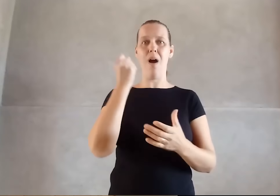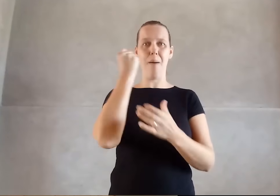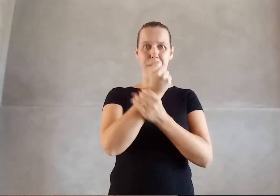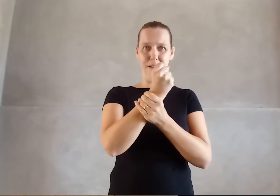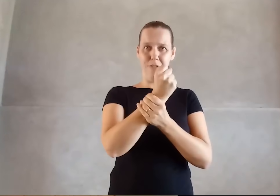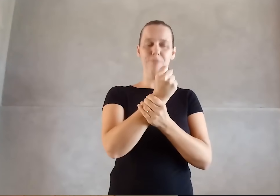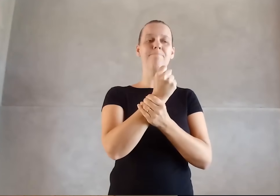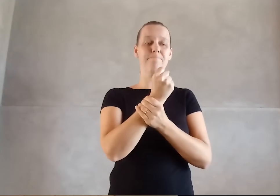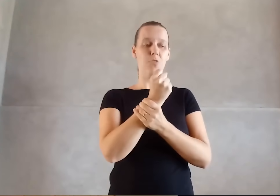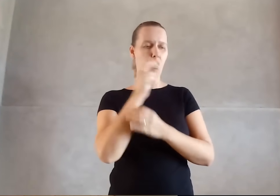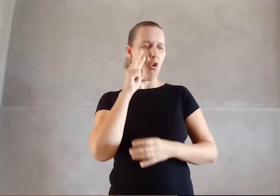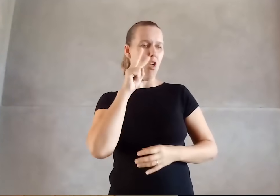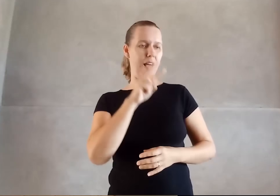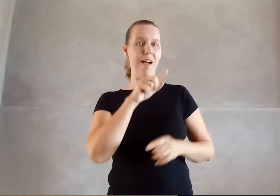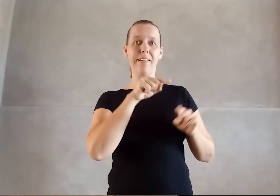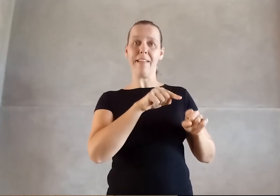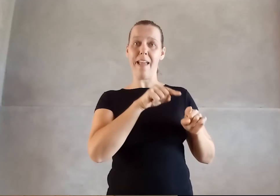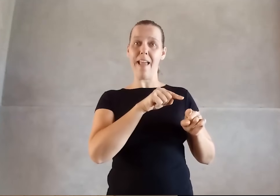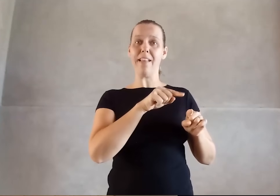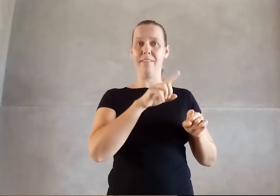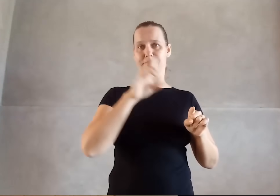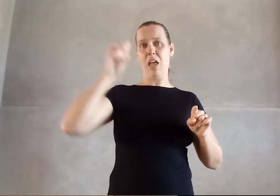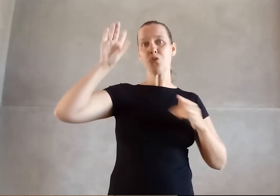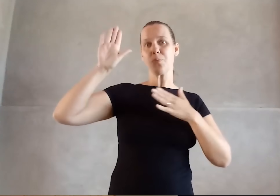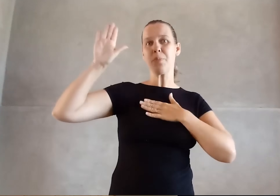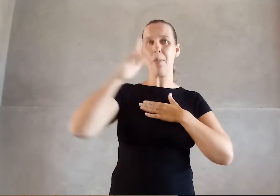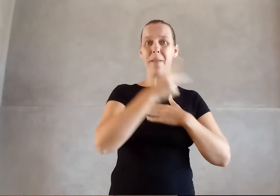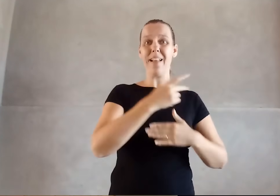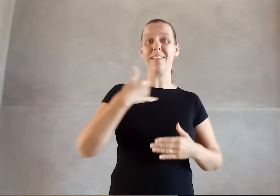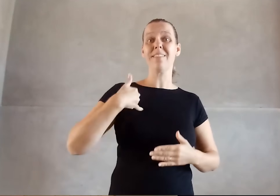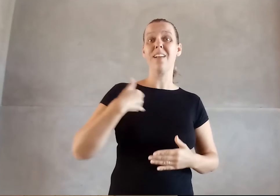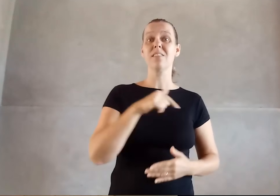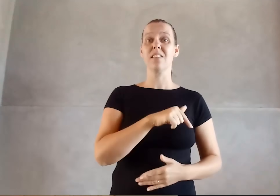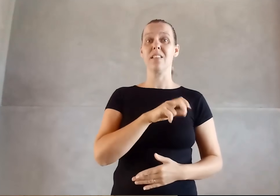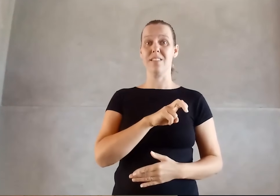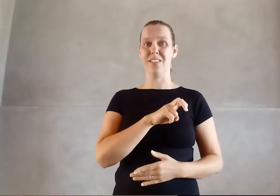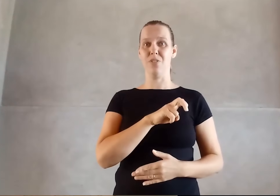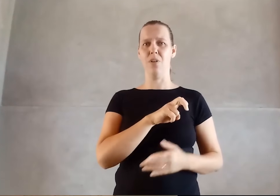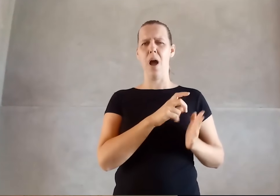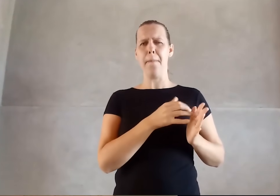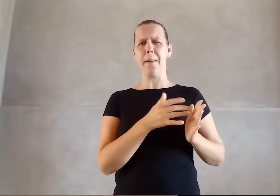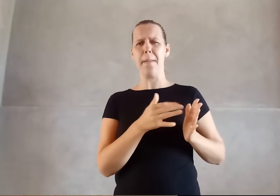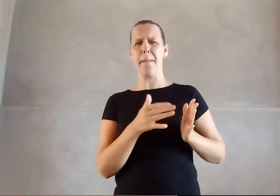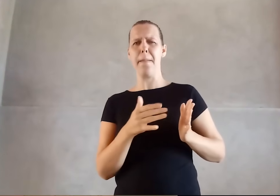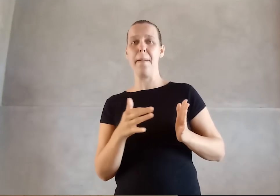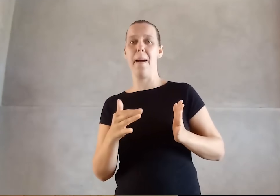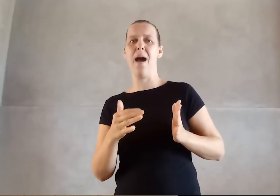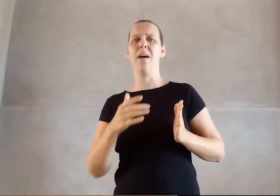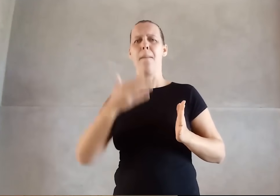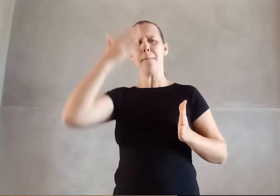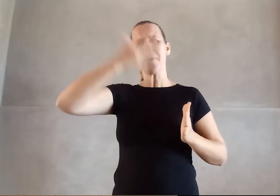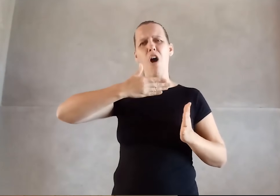as Escrituras, para as histórias de homens que foram tremendamente usados, por exemplo, Abraão, você pensar que ele recebeu